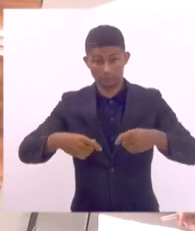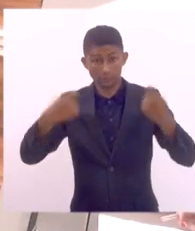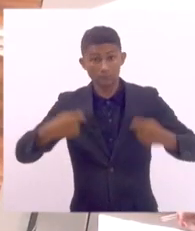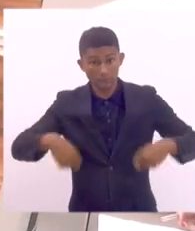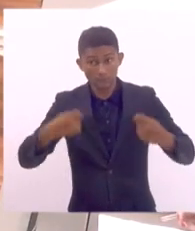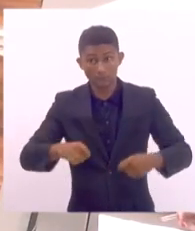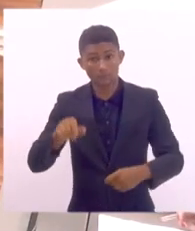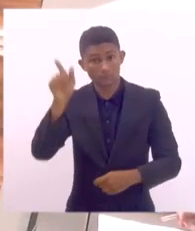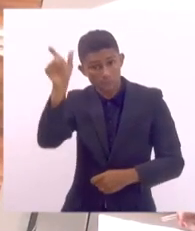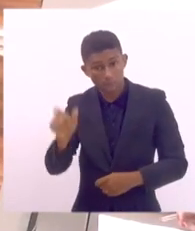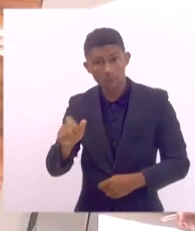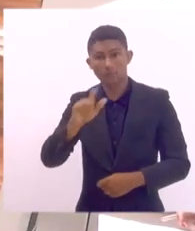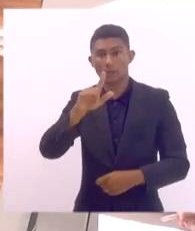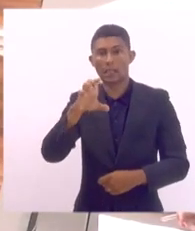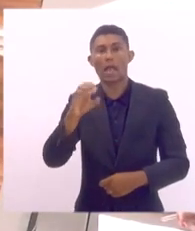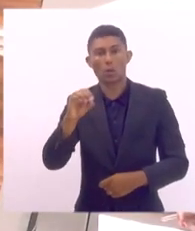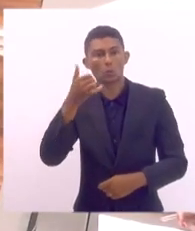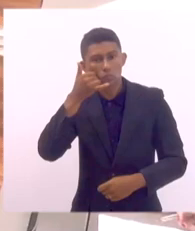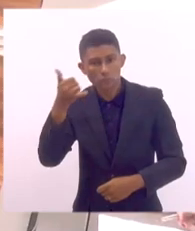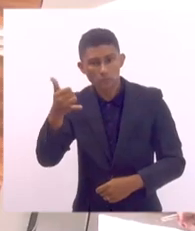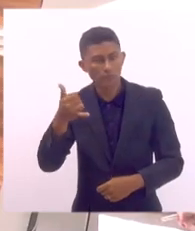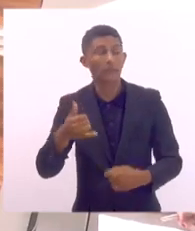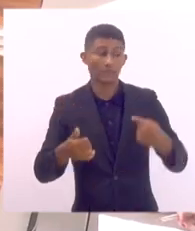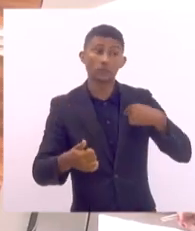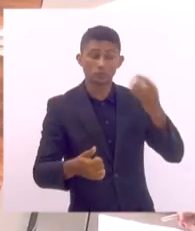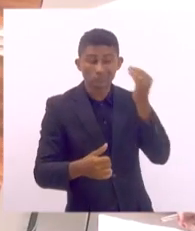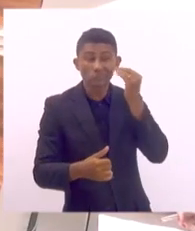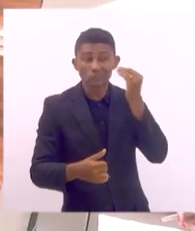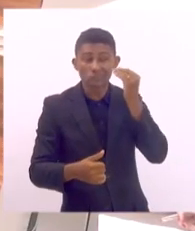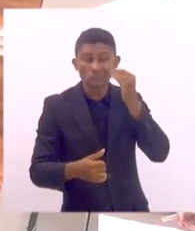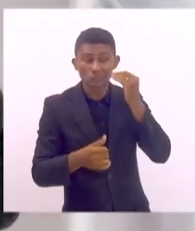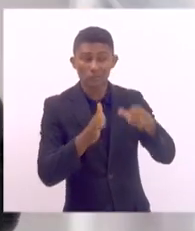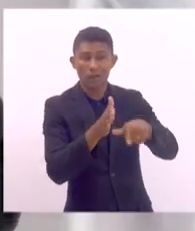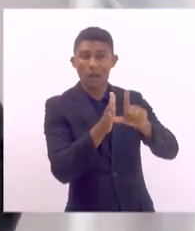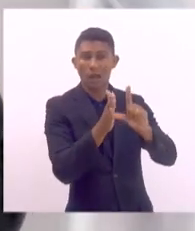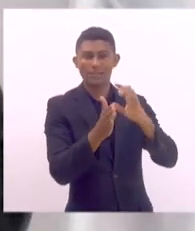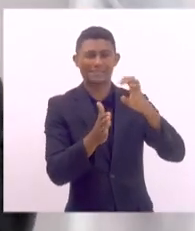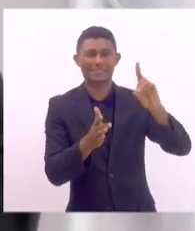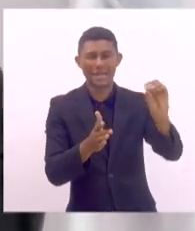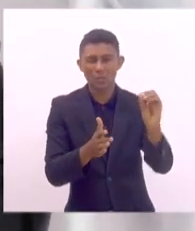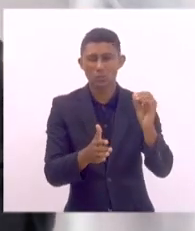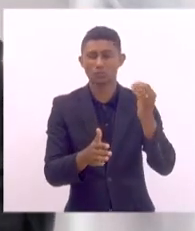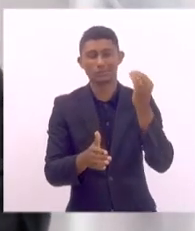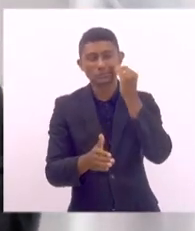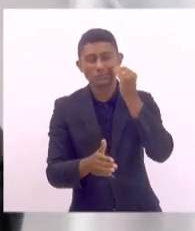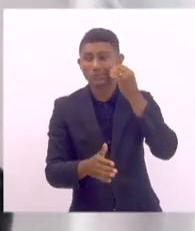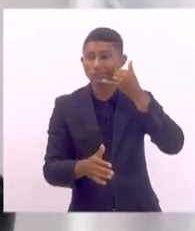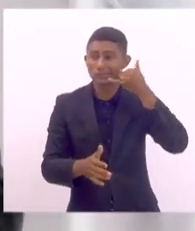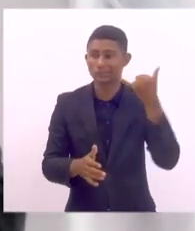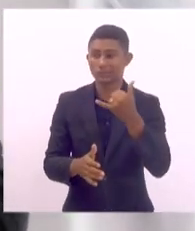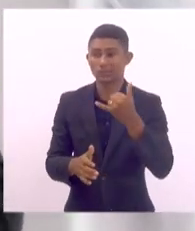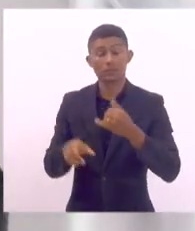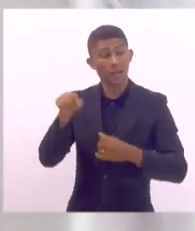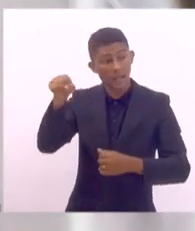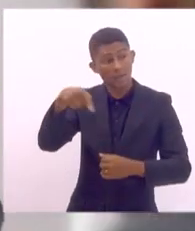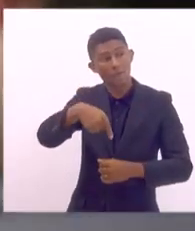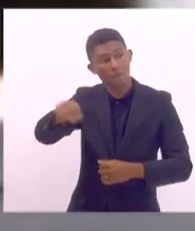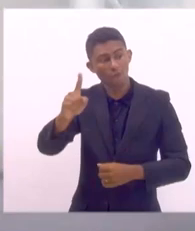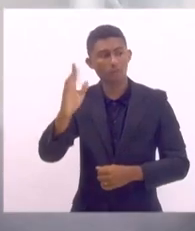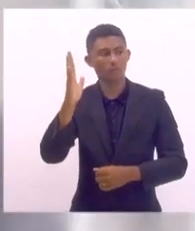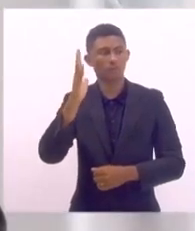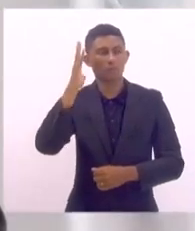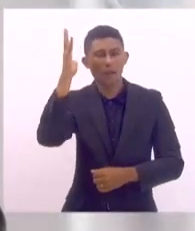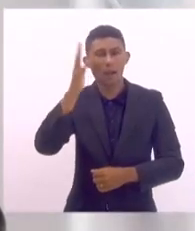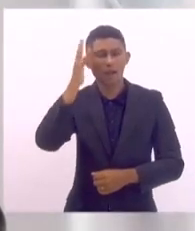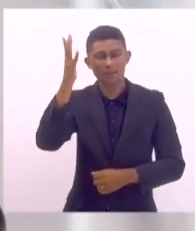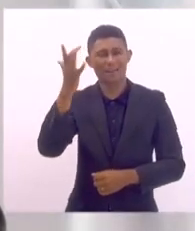eu tentei falar com o Léo, mas eu sugeri o Schmidt a mesma coisa para amanhã. Ele está numa... Eu entendi que ele está numa palestra, talvez até fora do